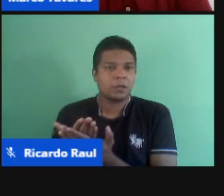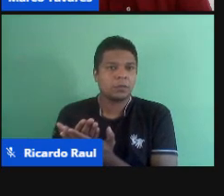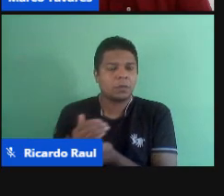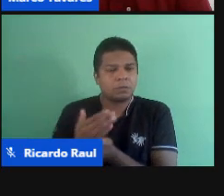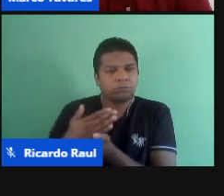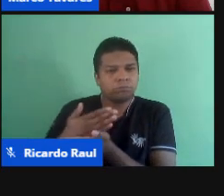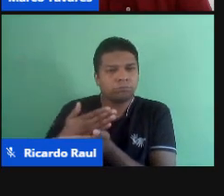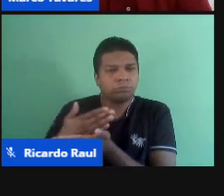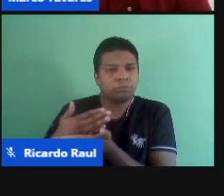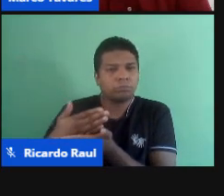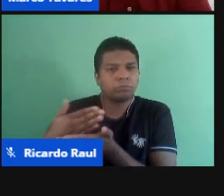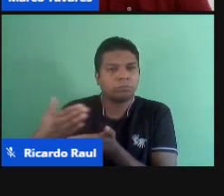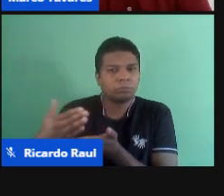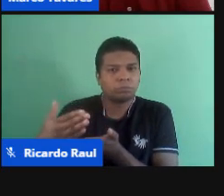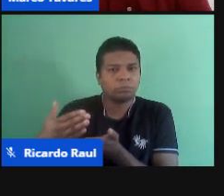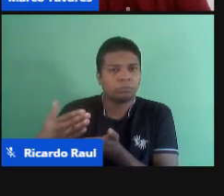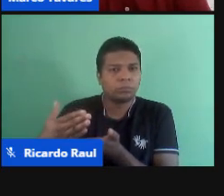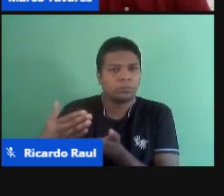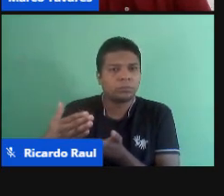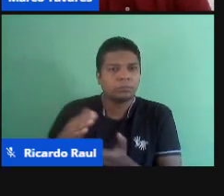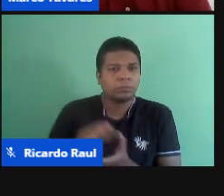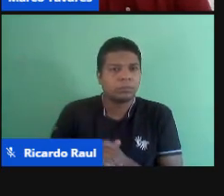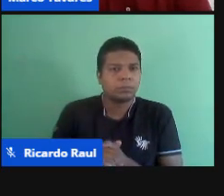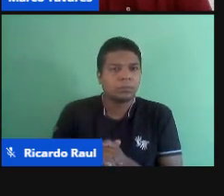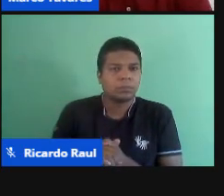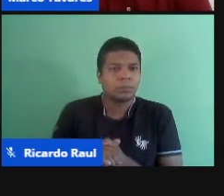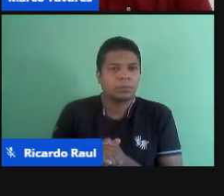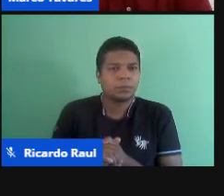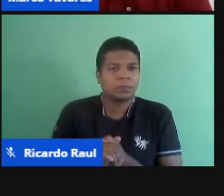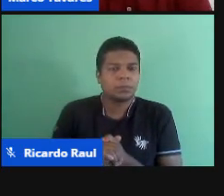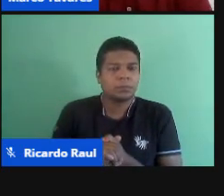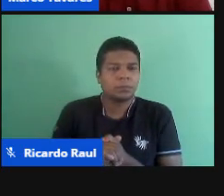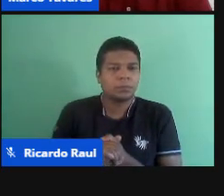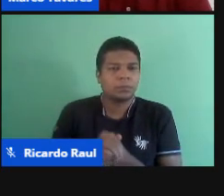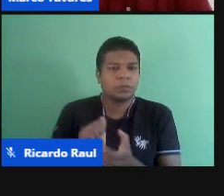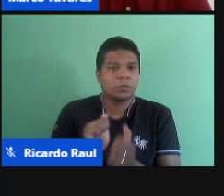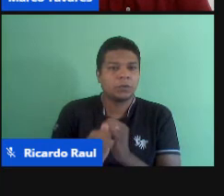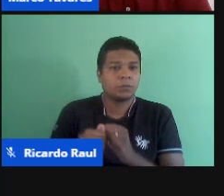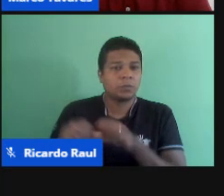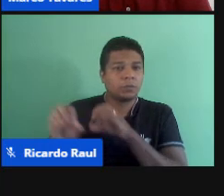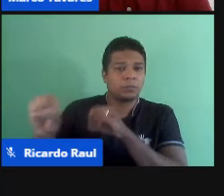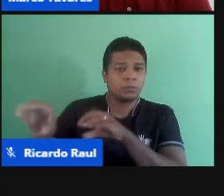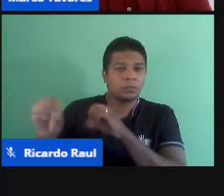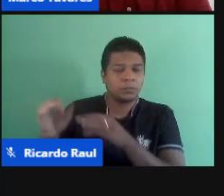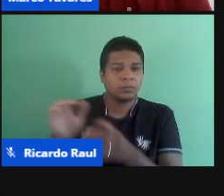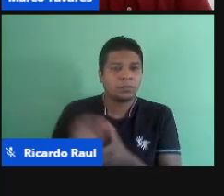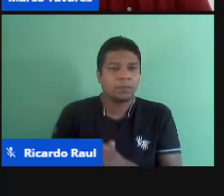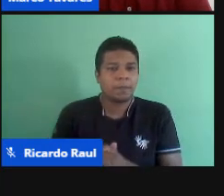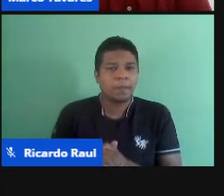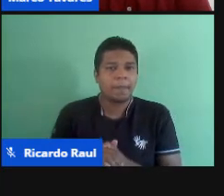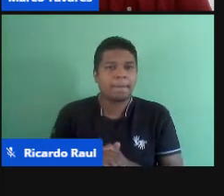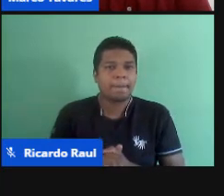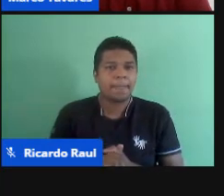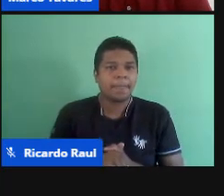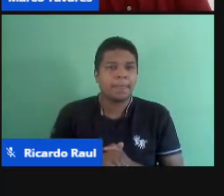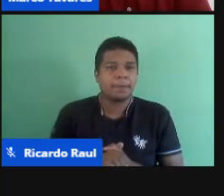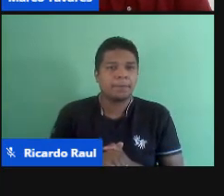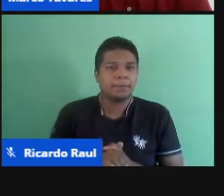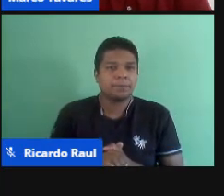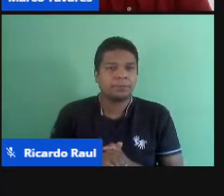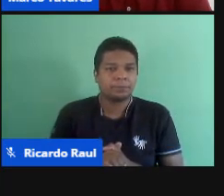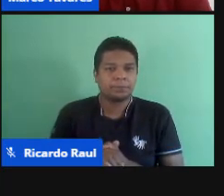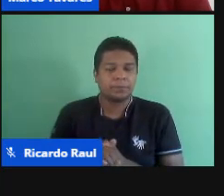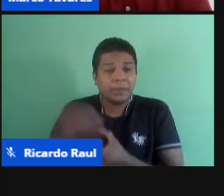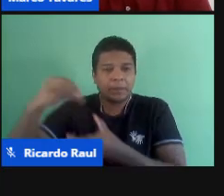começou caracterizando o desporto educacional. Ou seja, ele era praticado nos sistemas de ensino,